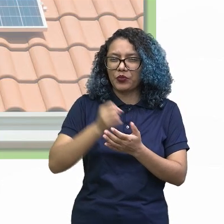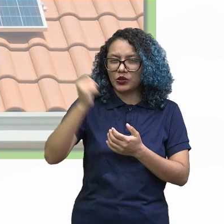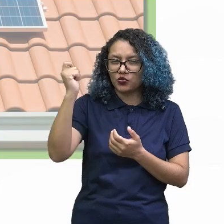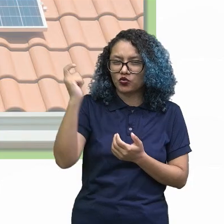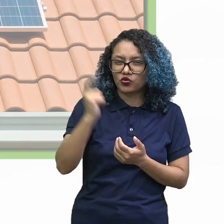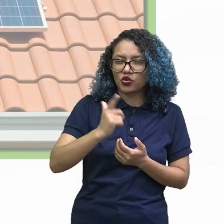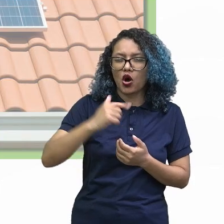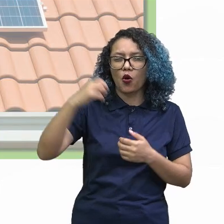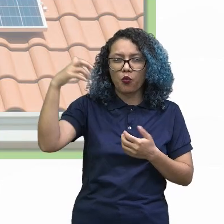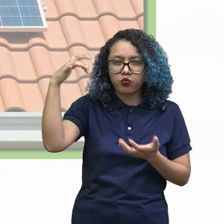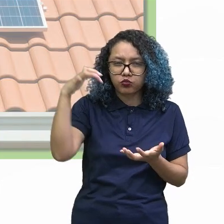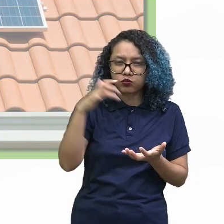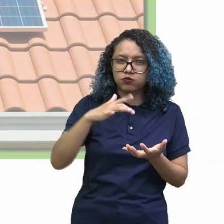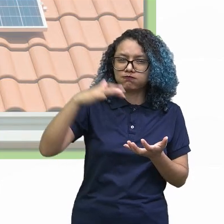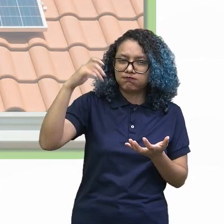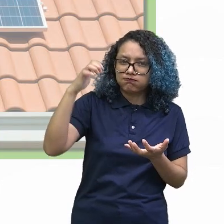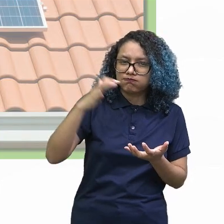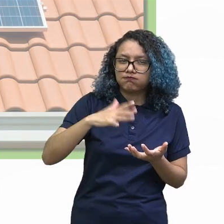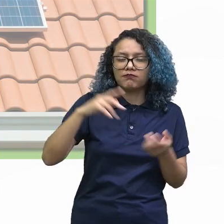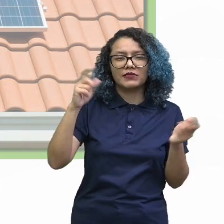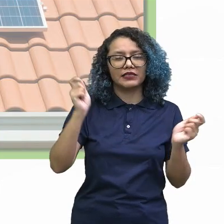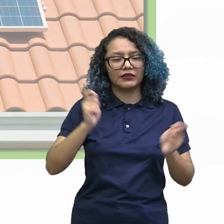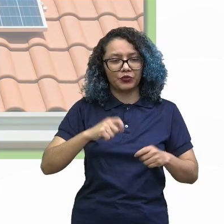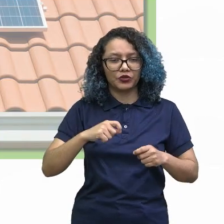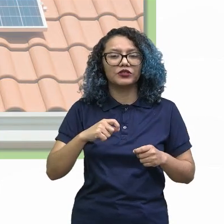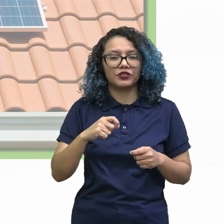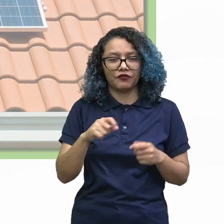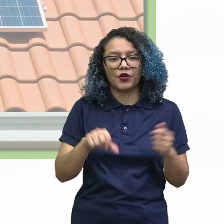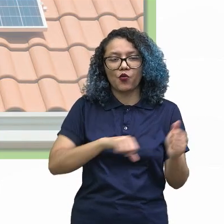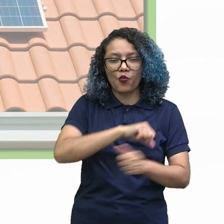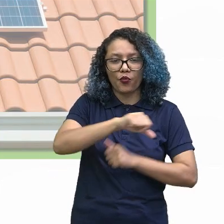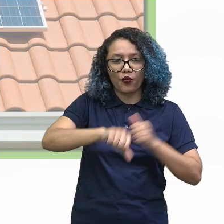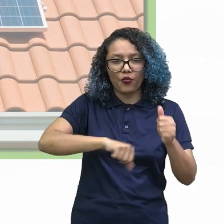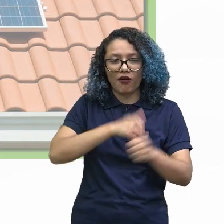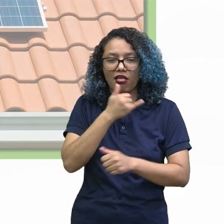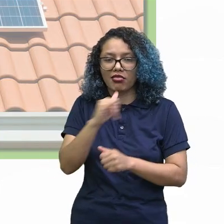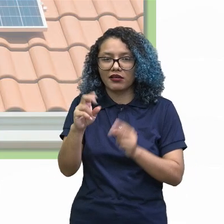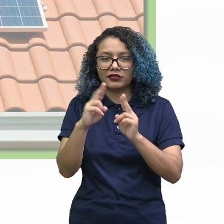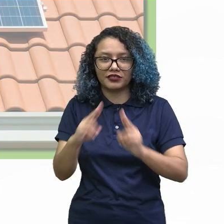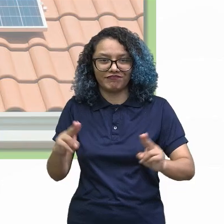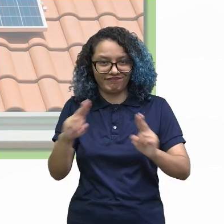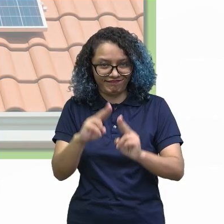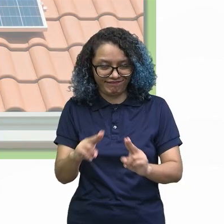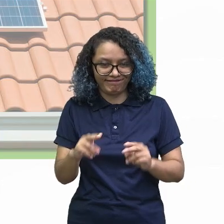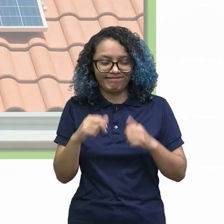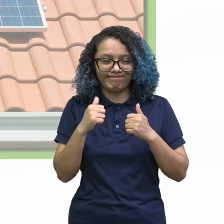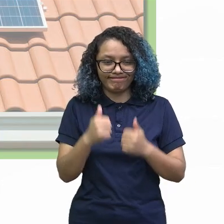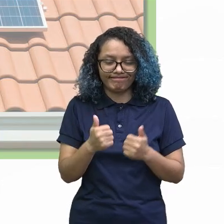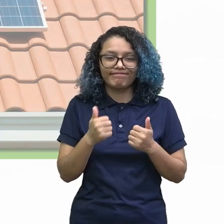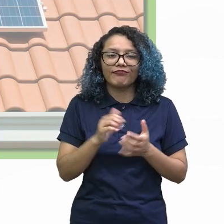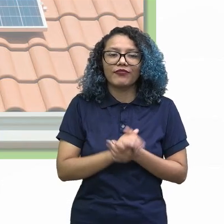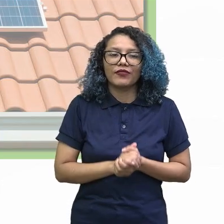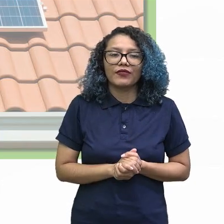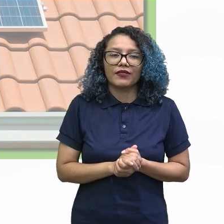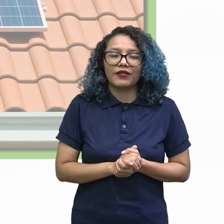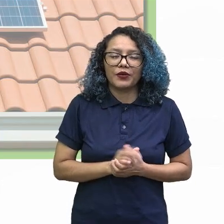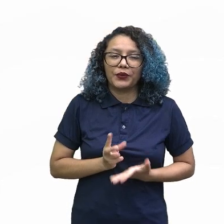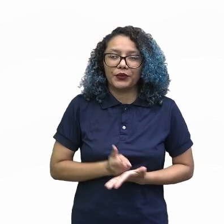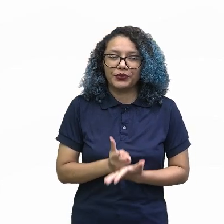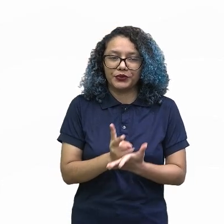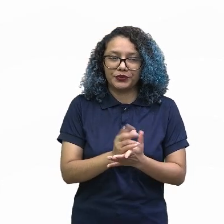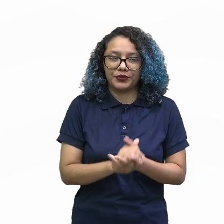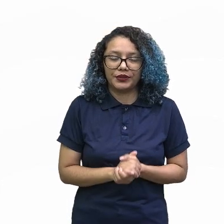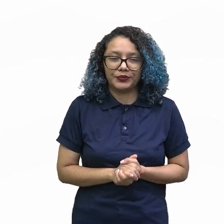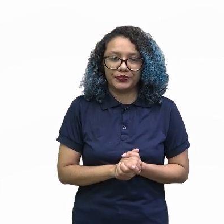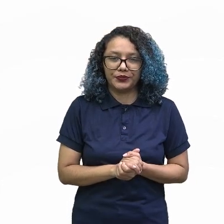que ocorra ali a transformação dessa energia em energia elétrica. Vamos observar ali mais informações